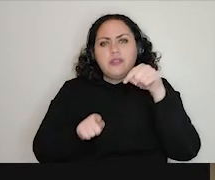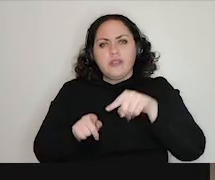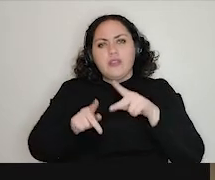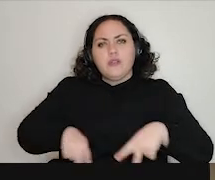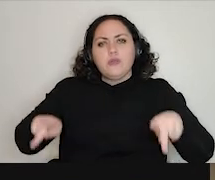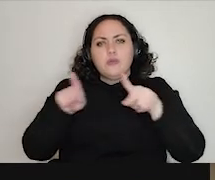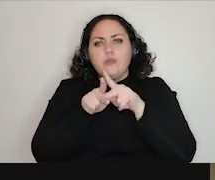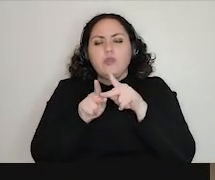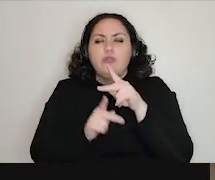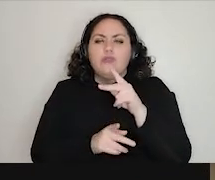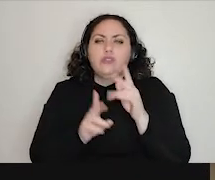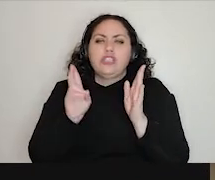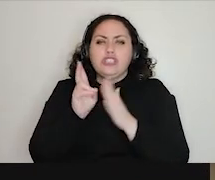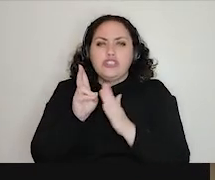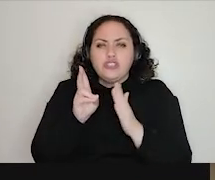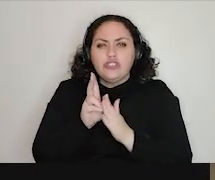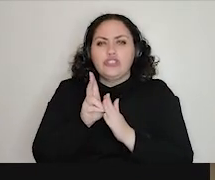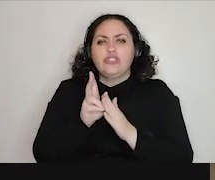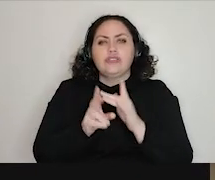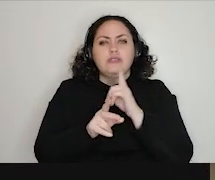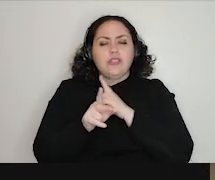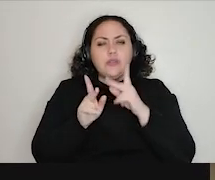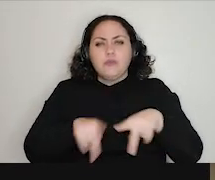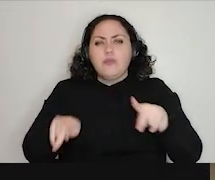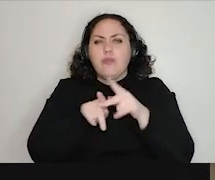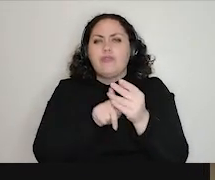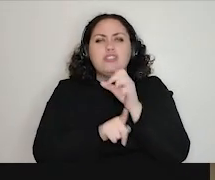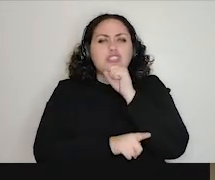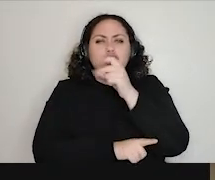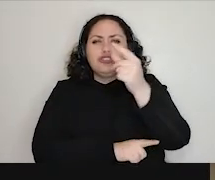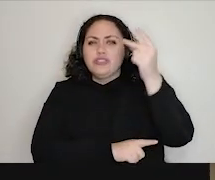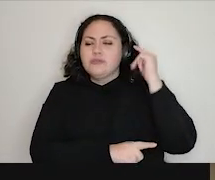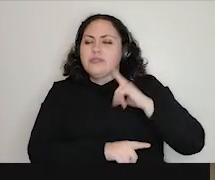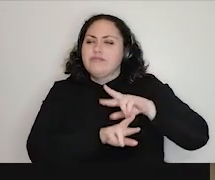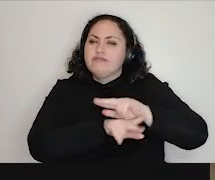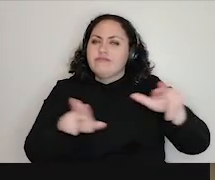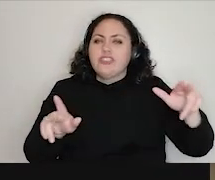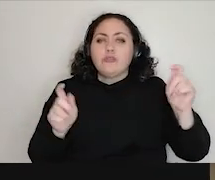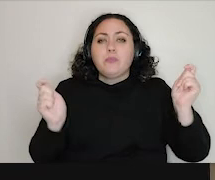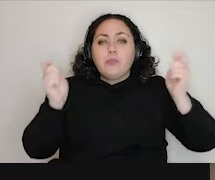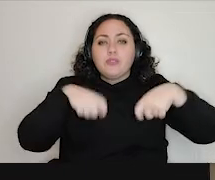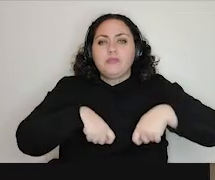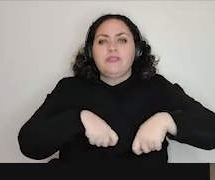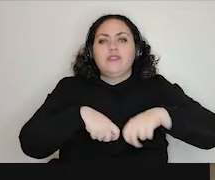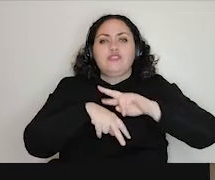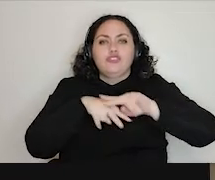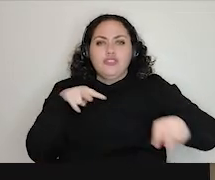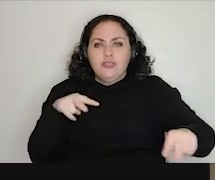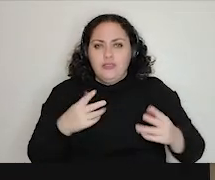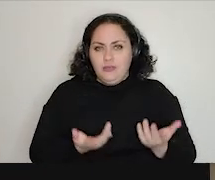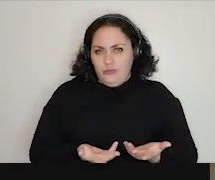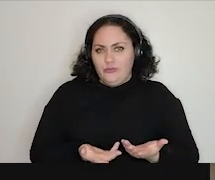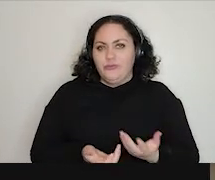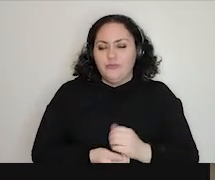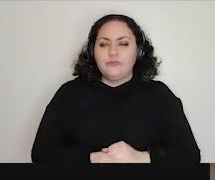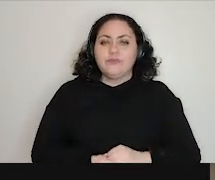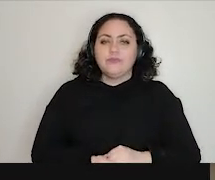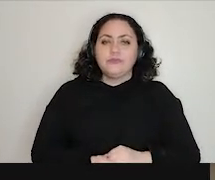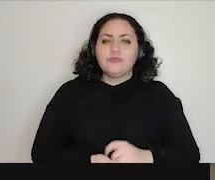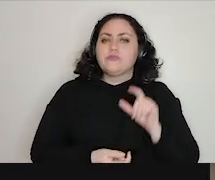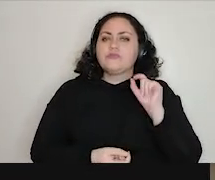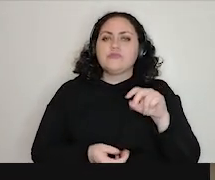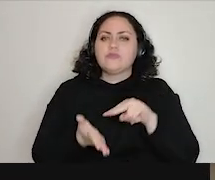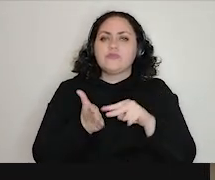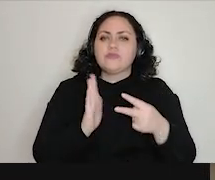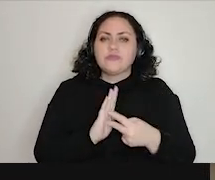Unidos, aqui nos nossos povos indígenas, nos povos ancestrais, a gente tem muitas outras possibilidades de diversidade sexual e de gênero. Então, o que eu quero dizer com